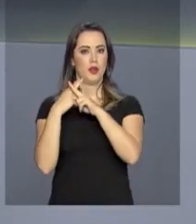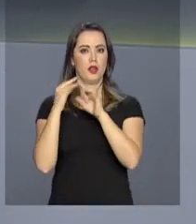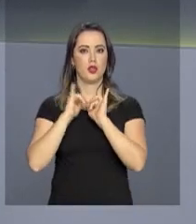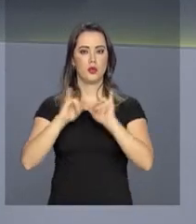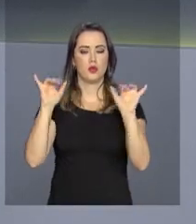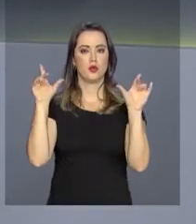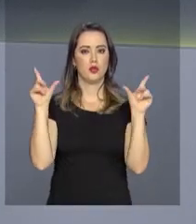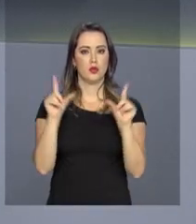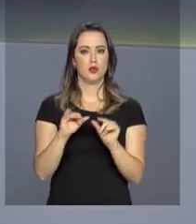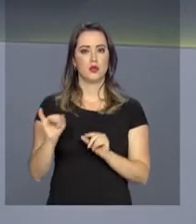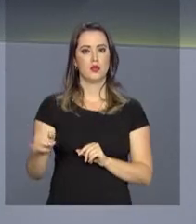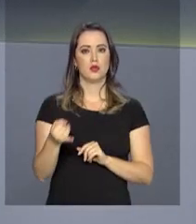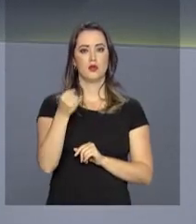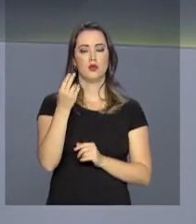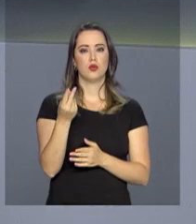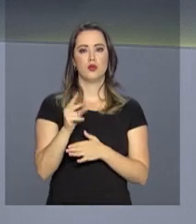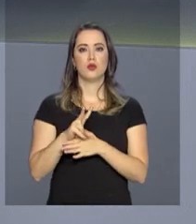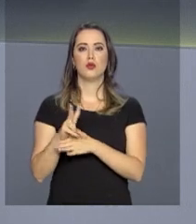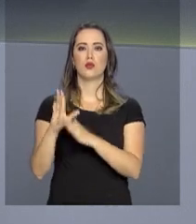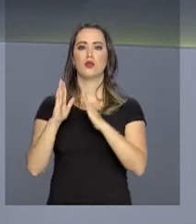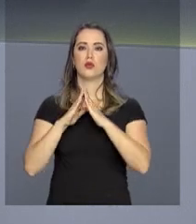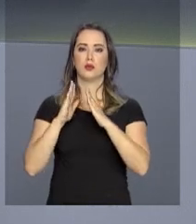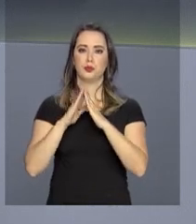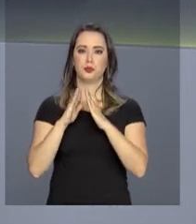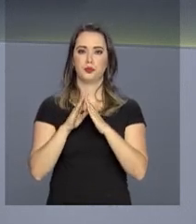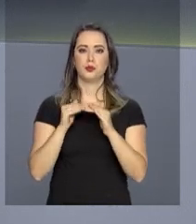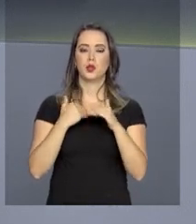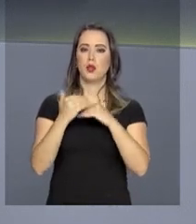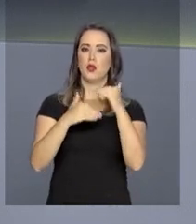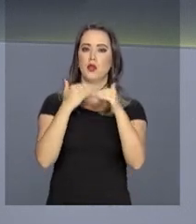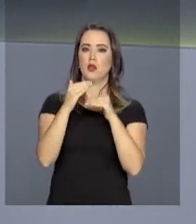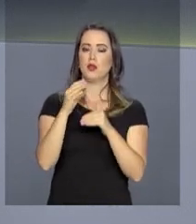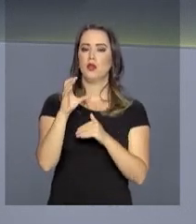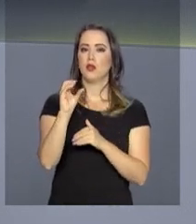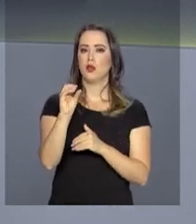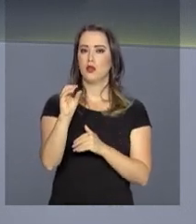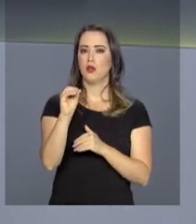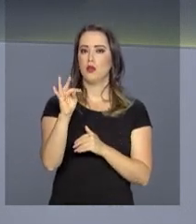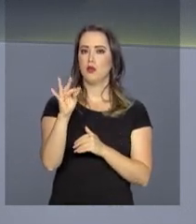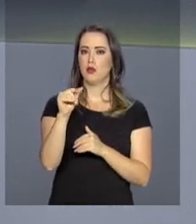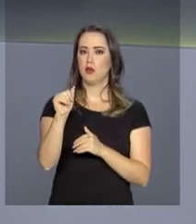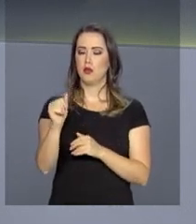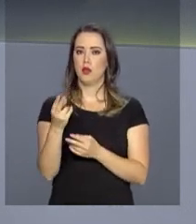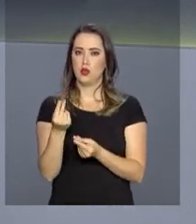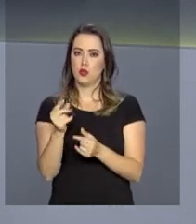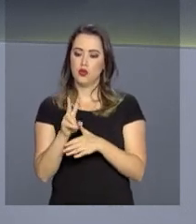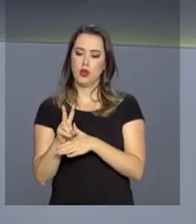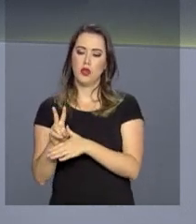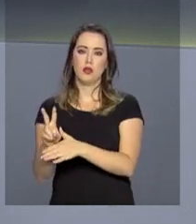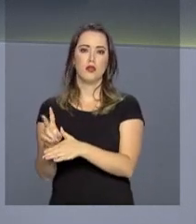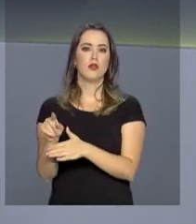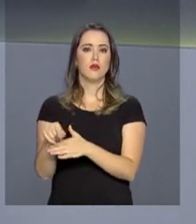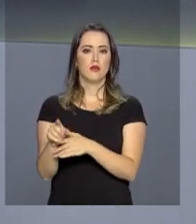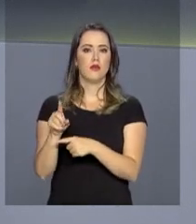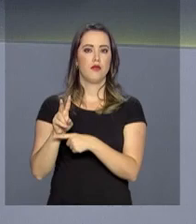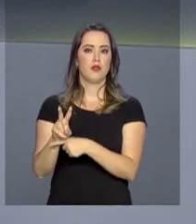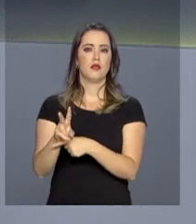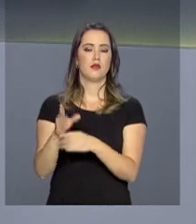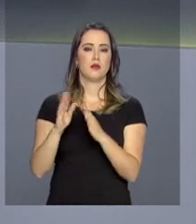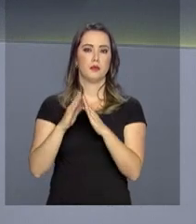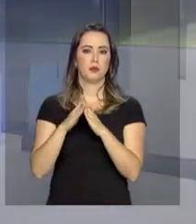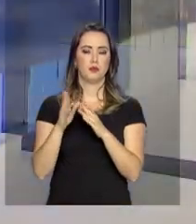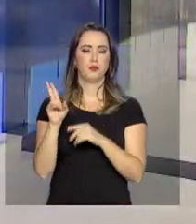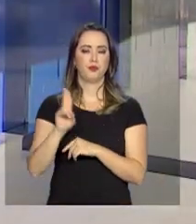hoje a redução de juros do crédito imobiliário e o aumento do limite de cota de financiamento para imóveis usados.